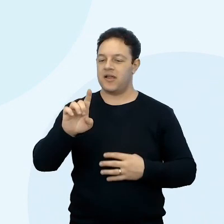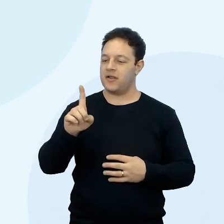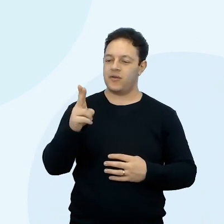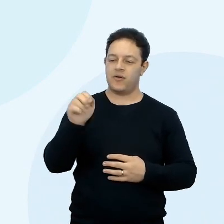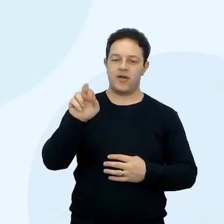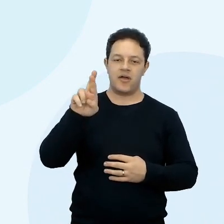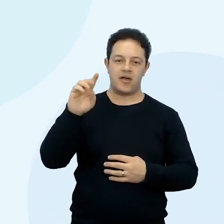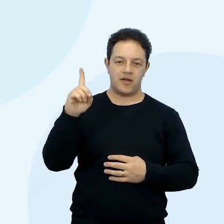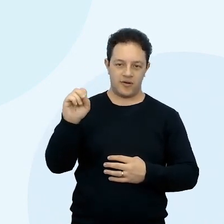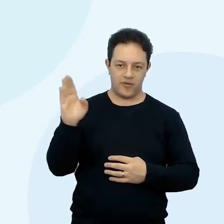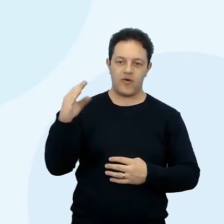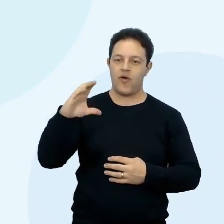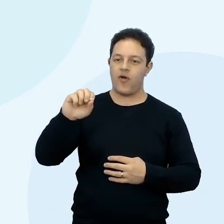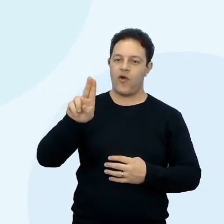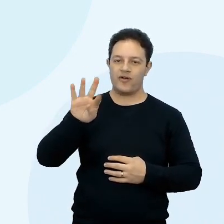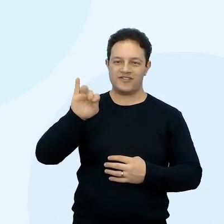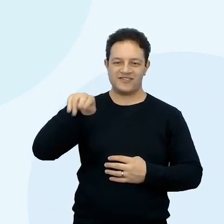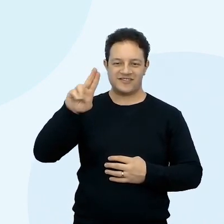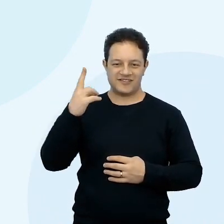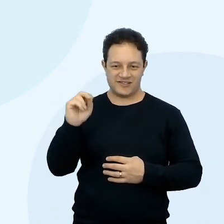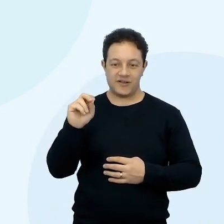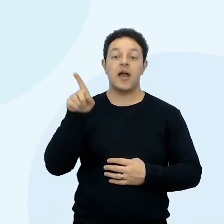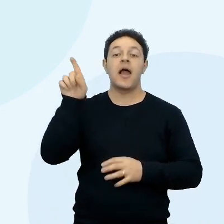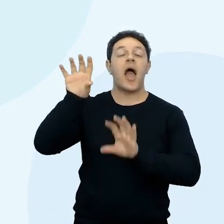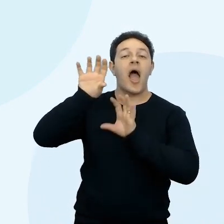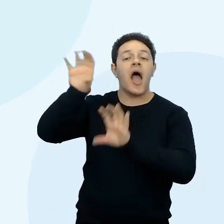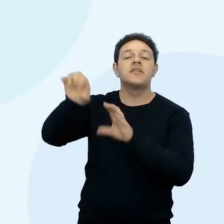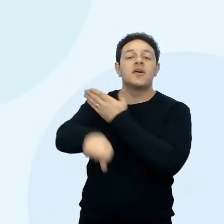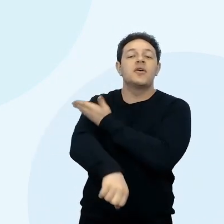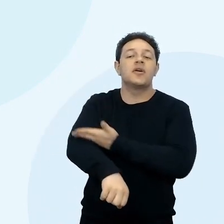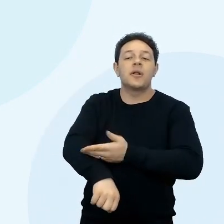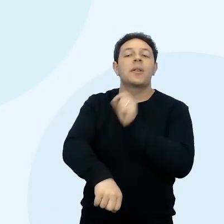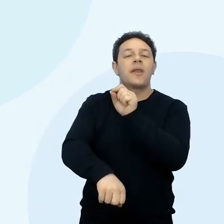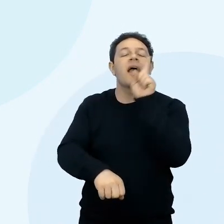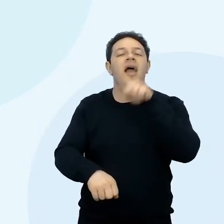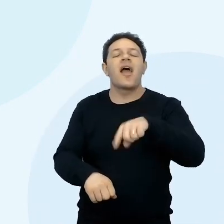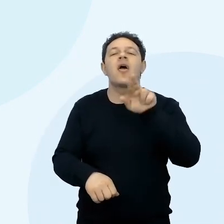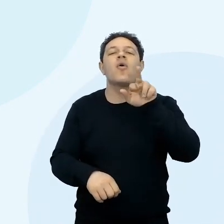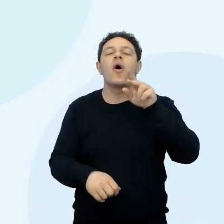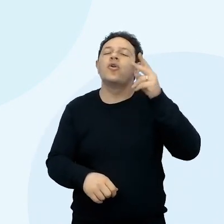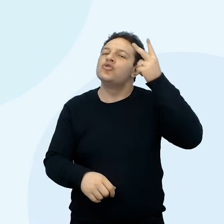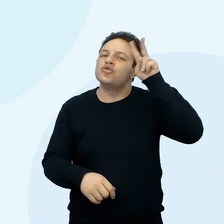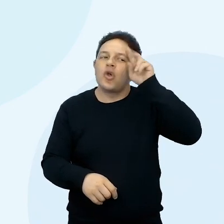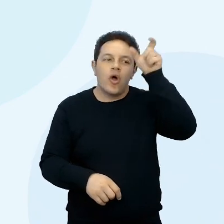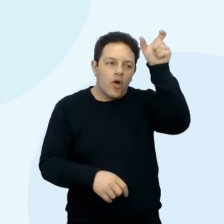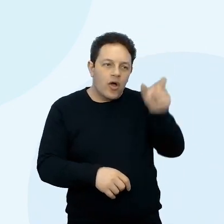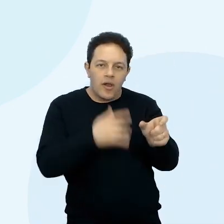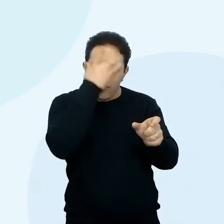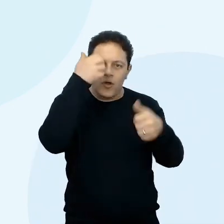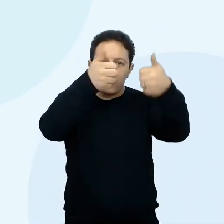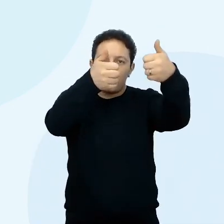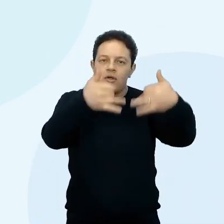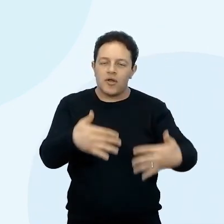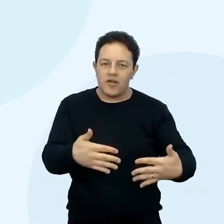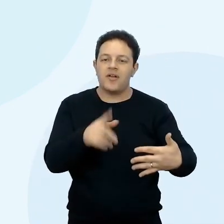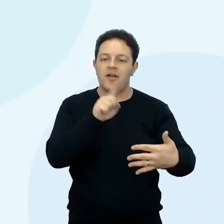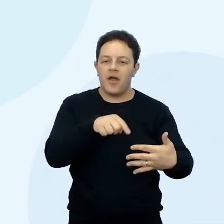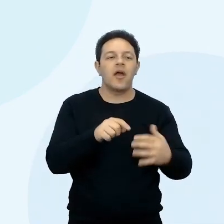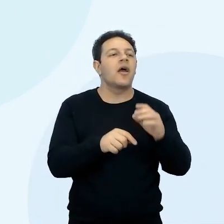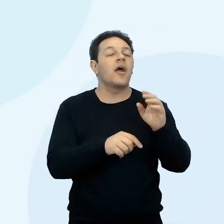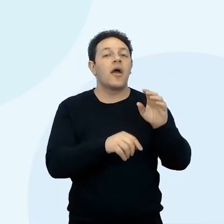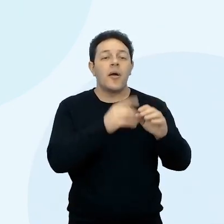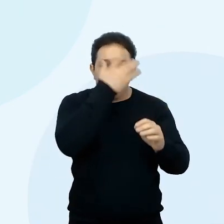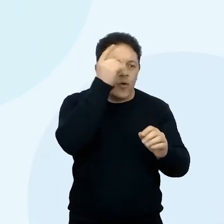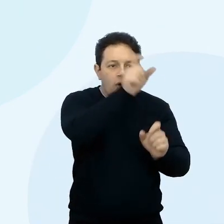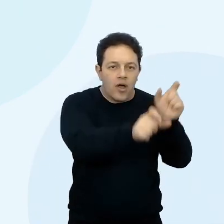que eu separei aqui para vocês, ele trabalha com um documentário, coletando aqui testemunhos,